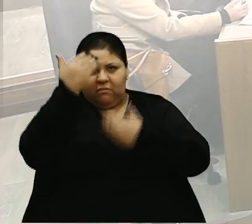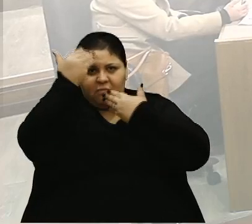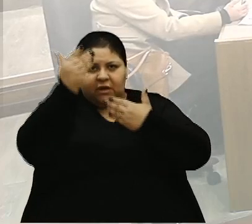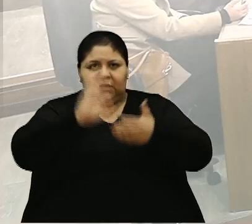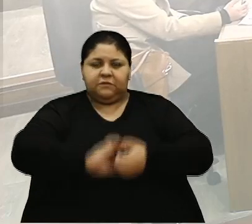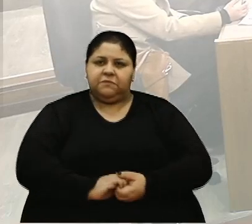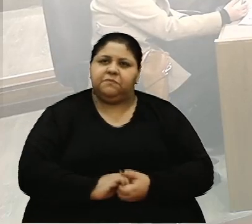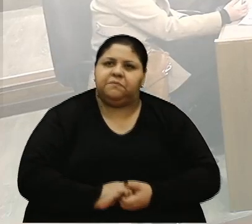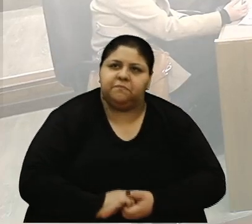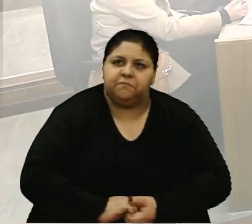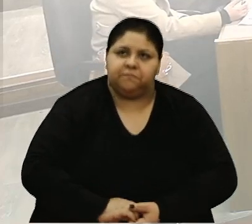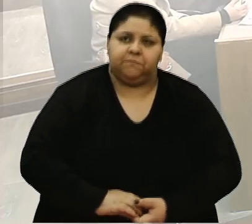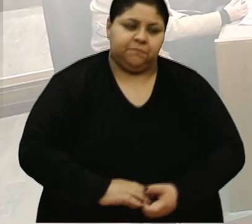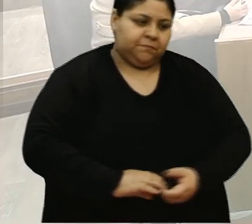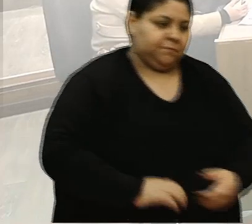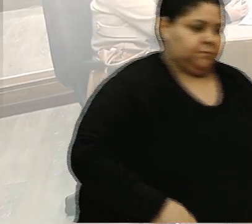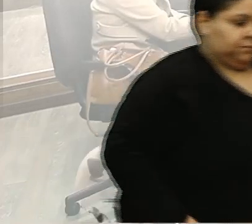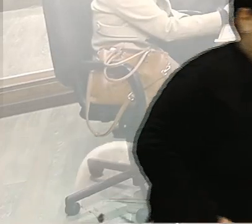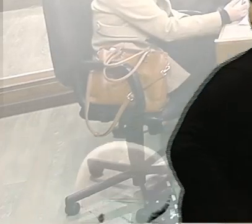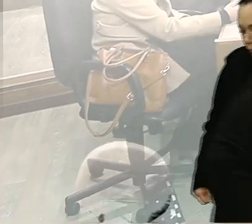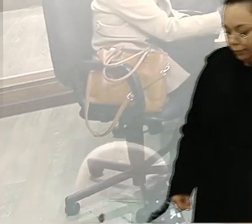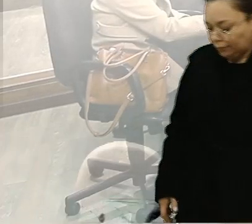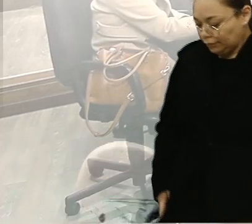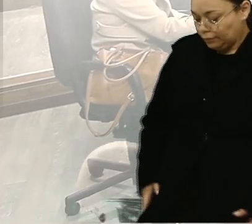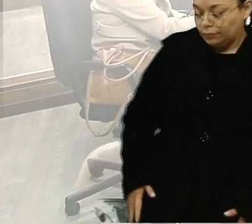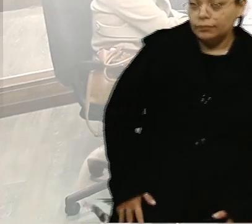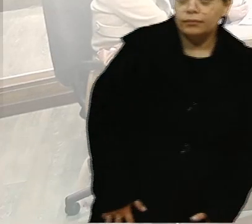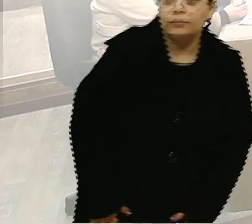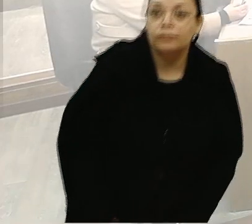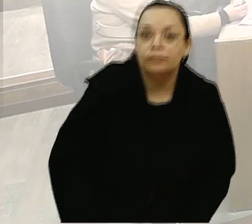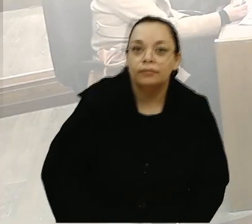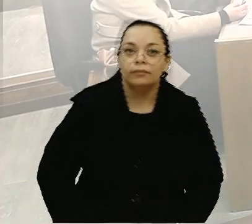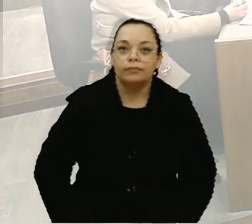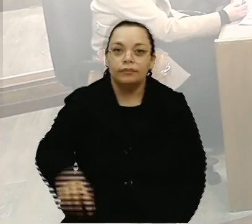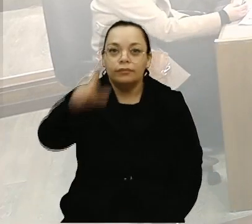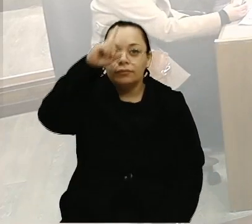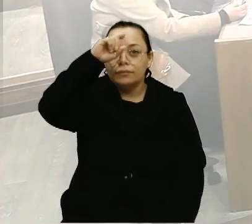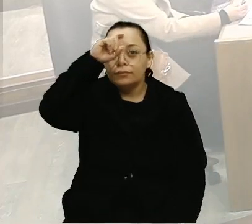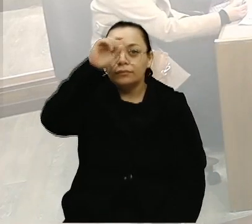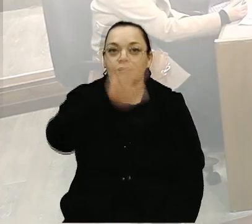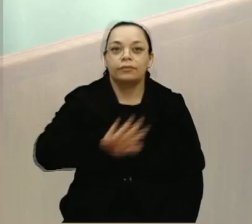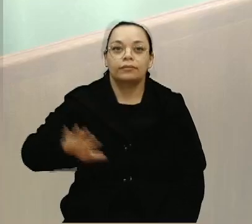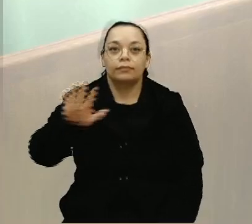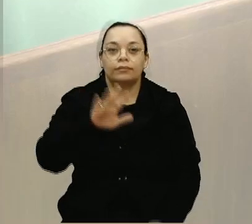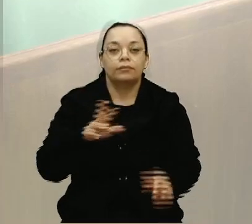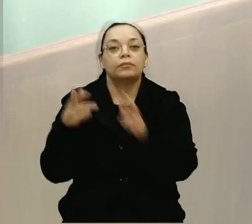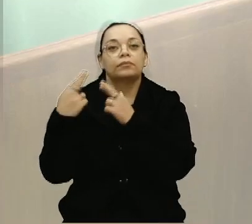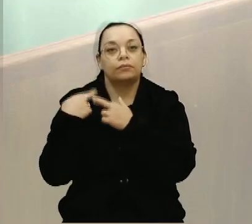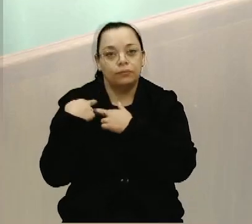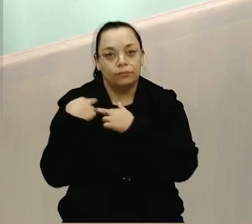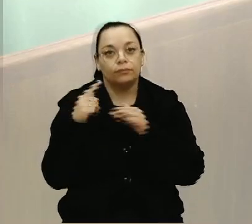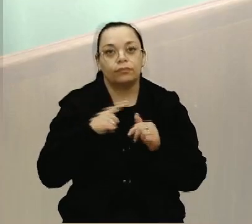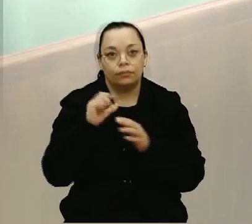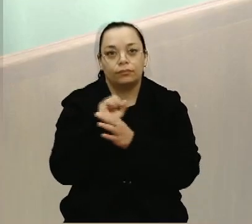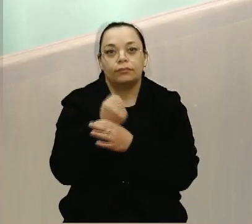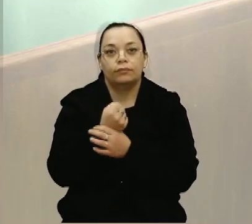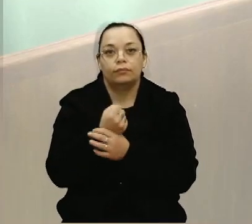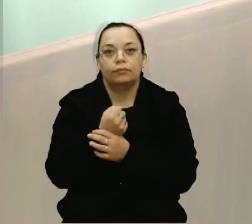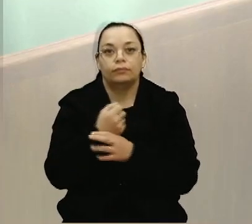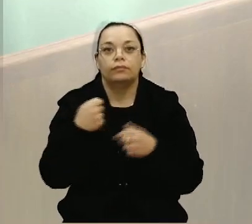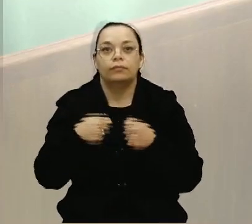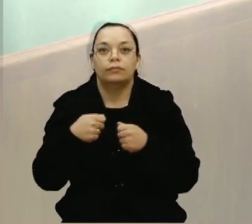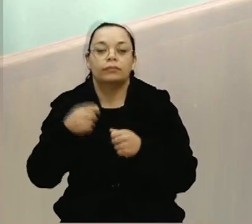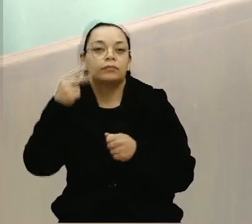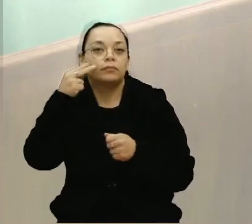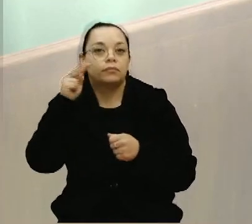Bom, o Hospital Geral, ele tem suas razões e ele precisa das suas garantias. Então nós precisamos ouvi-los